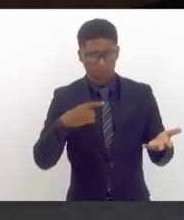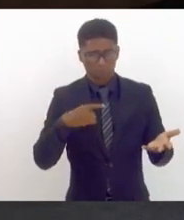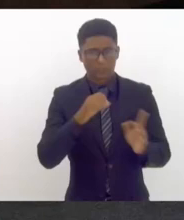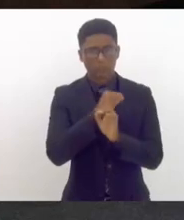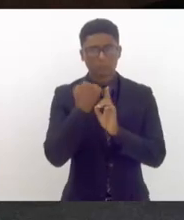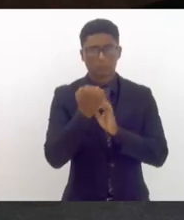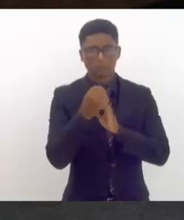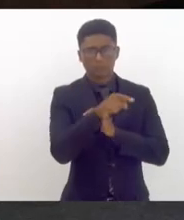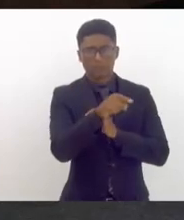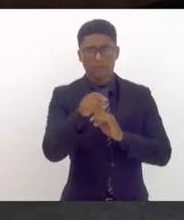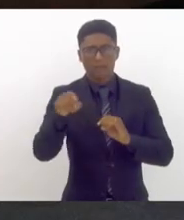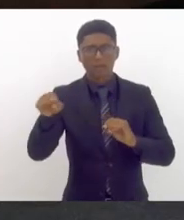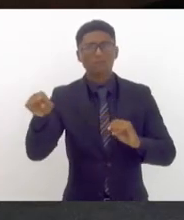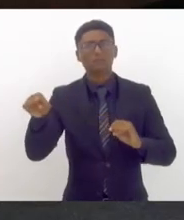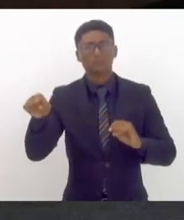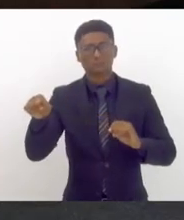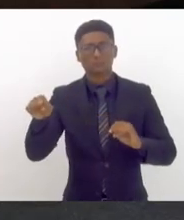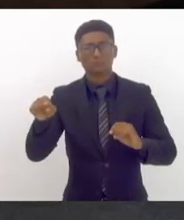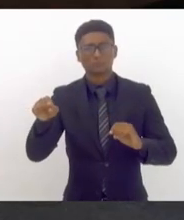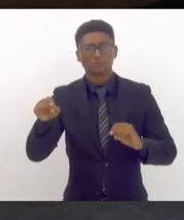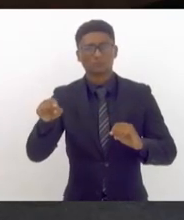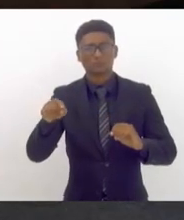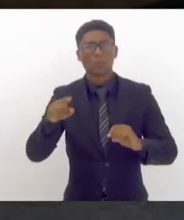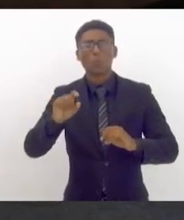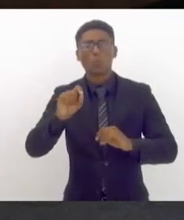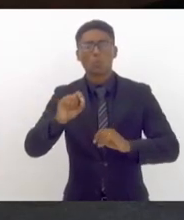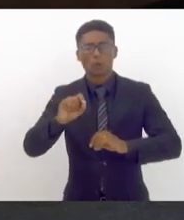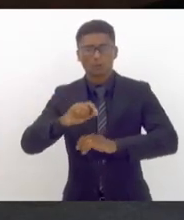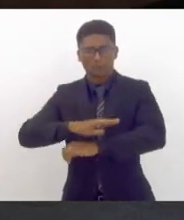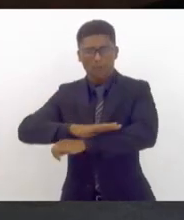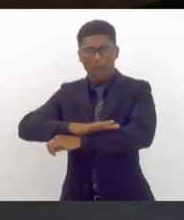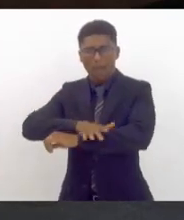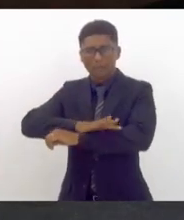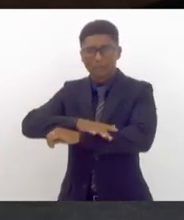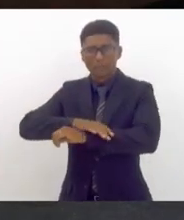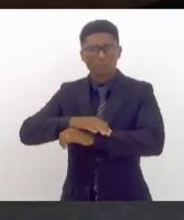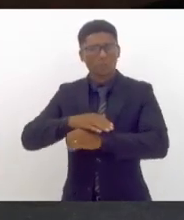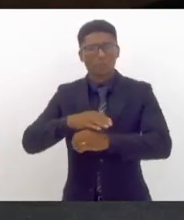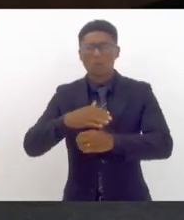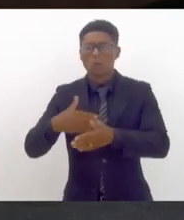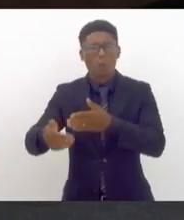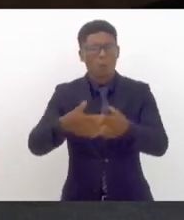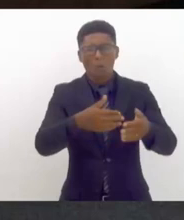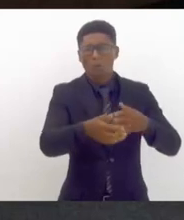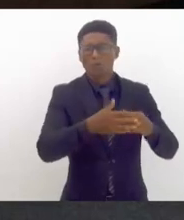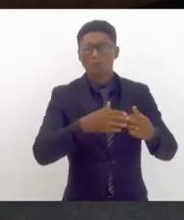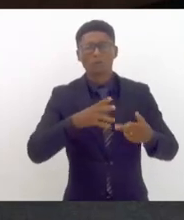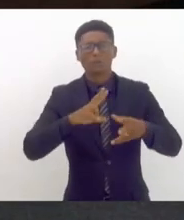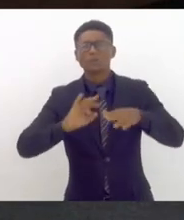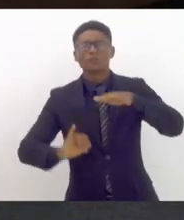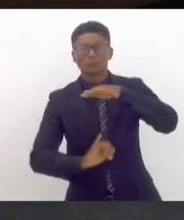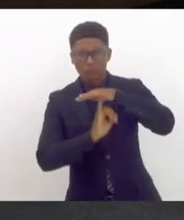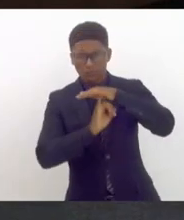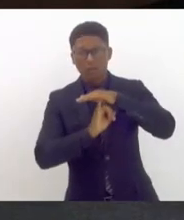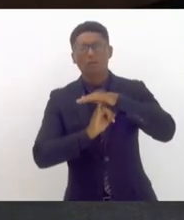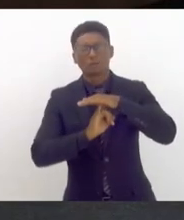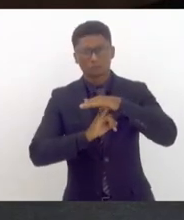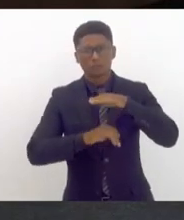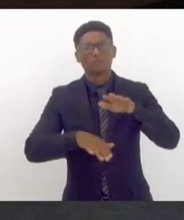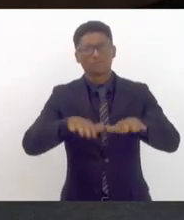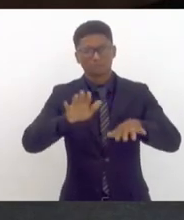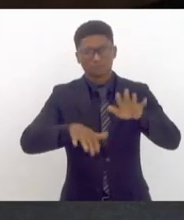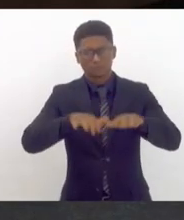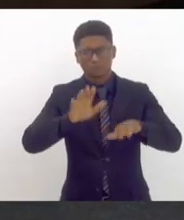nossa sociedade, que é qualquer tipo de racismo institucional que se coloca hoje no